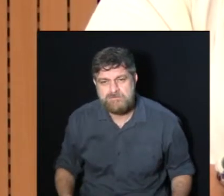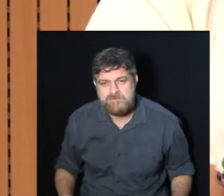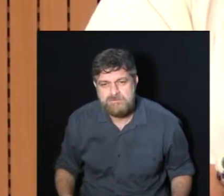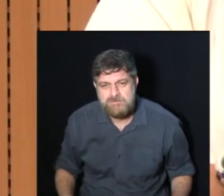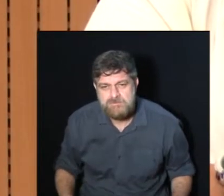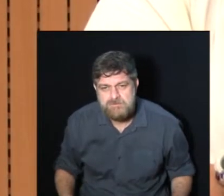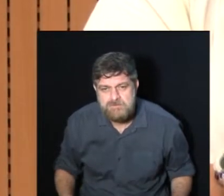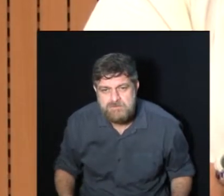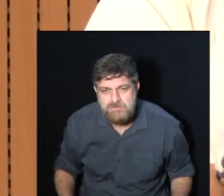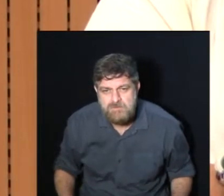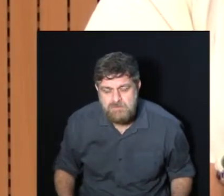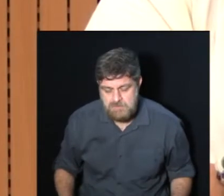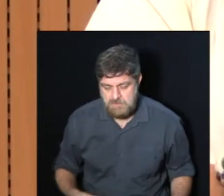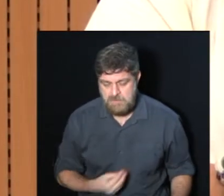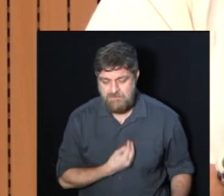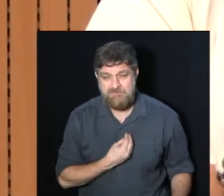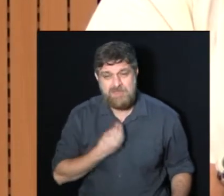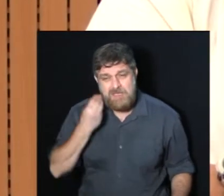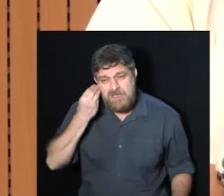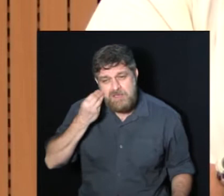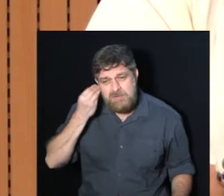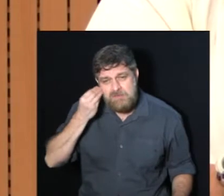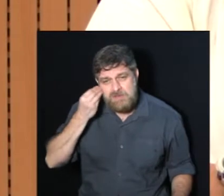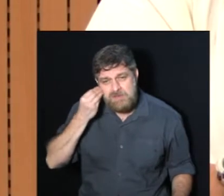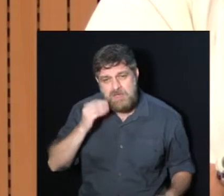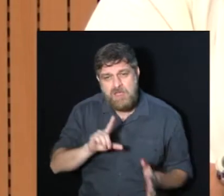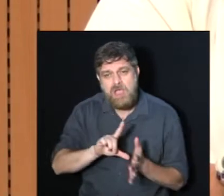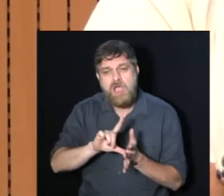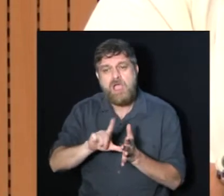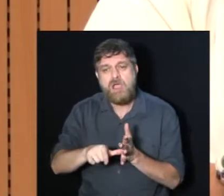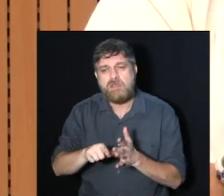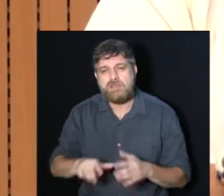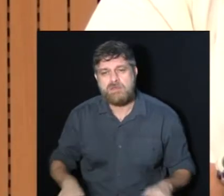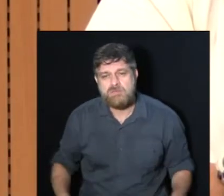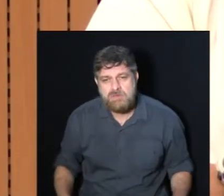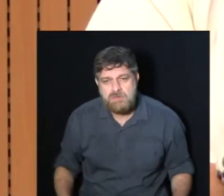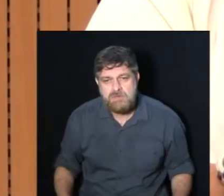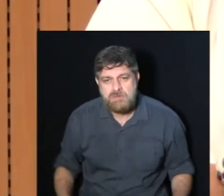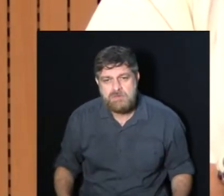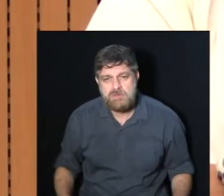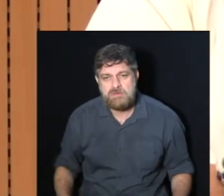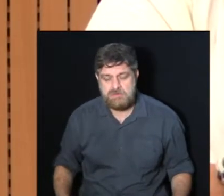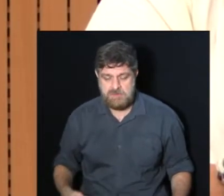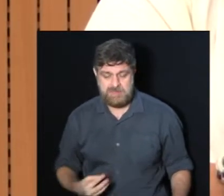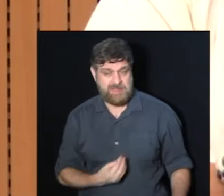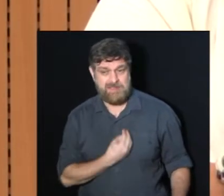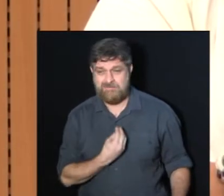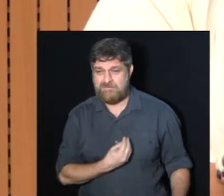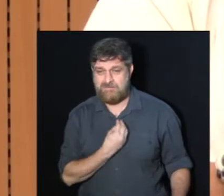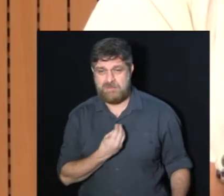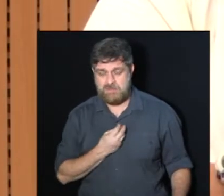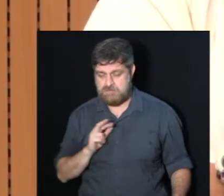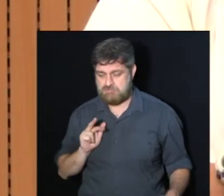a vivência, e depois a gente, quando vamos para a nossa vida,